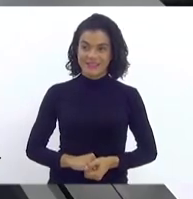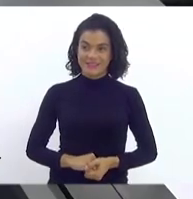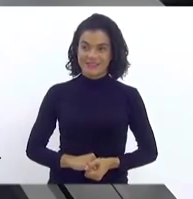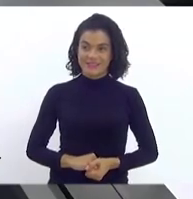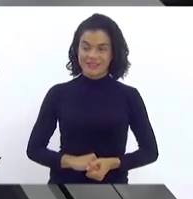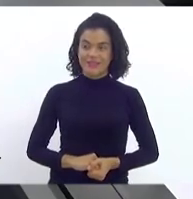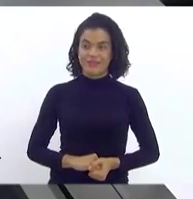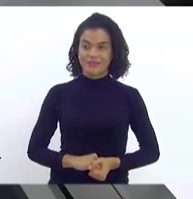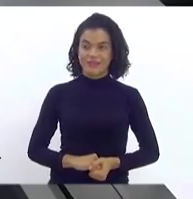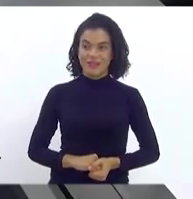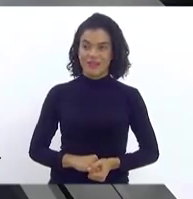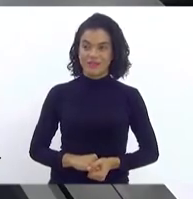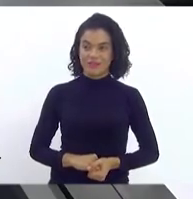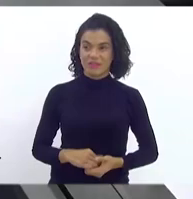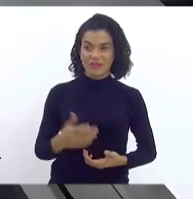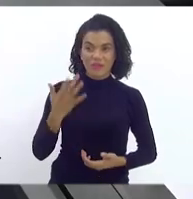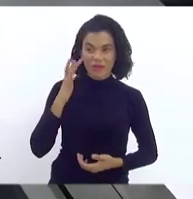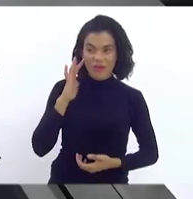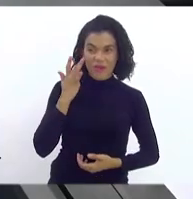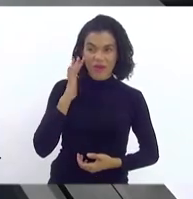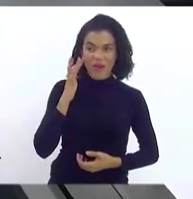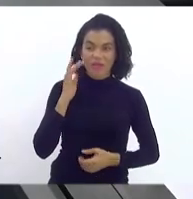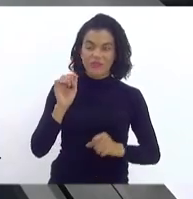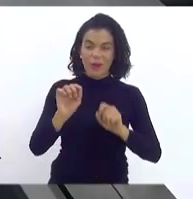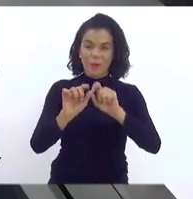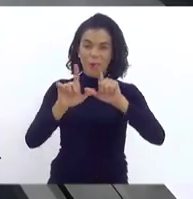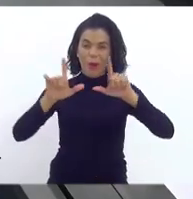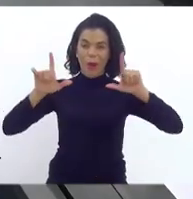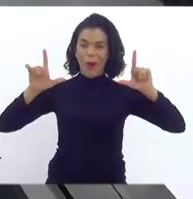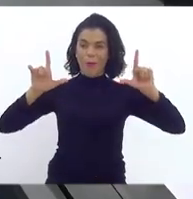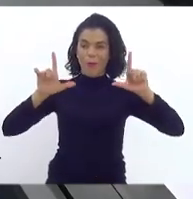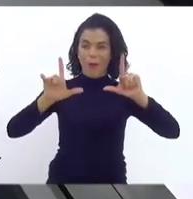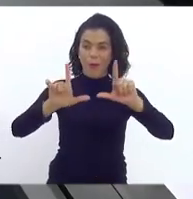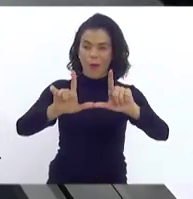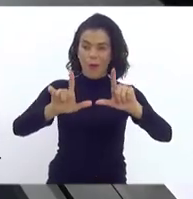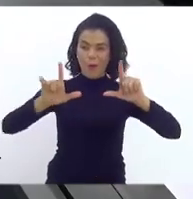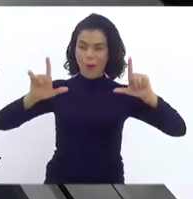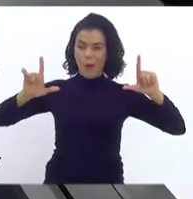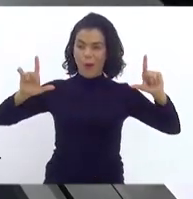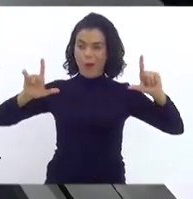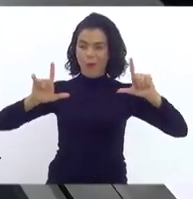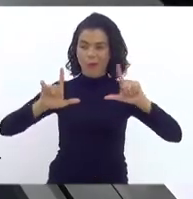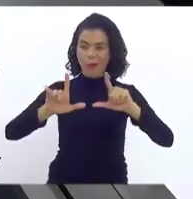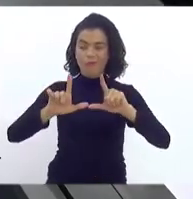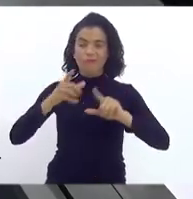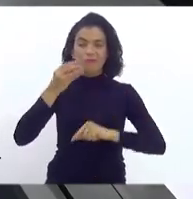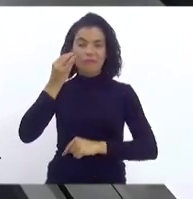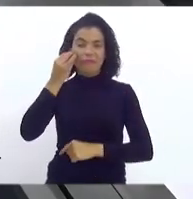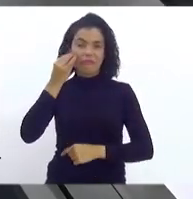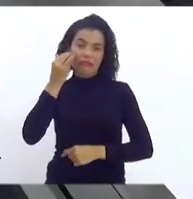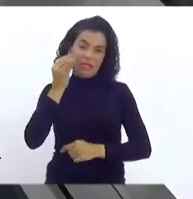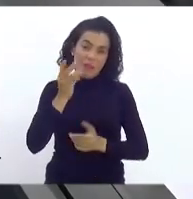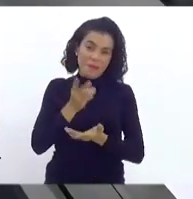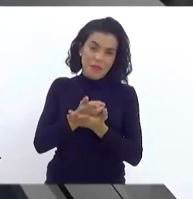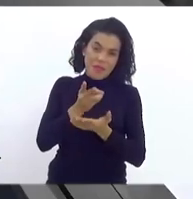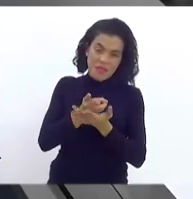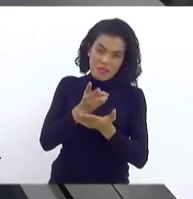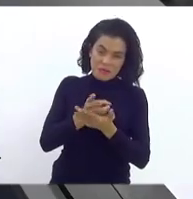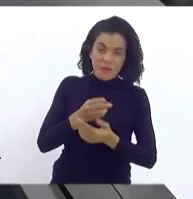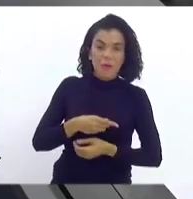Bom, acho que é a distância do projetor mesmo. Bom, vamos tentar fazer assim. Se tiver qualquer. Eu tento aclarar.